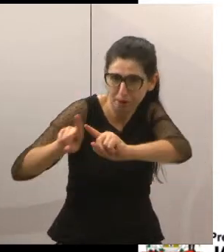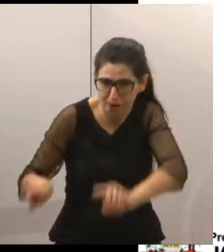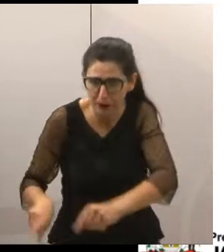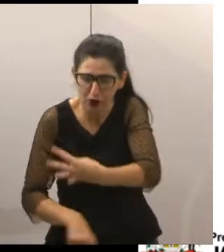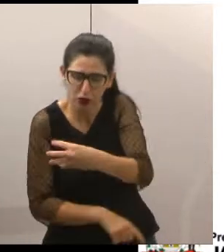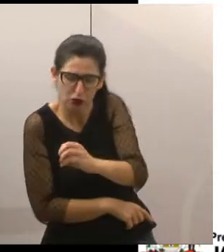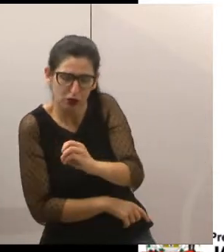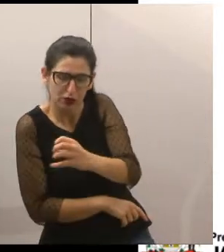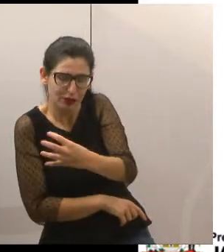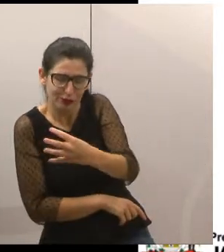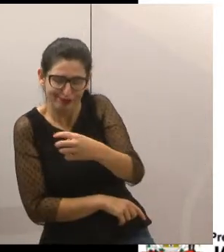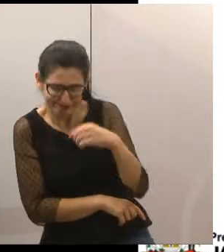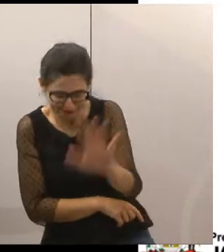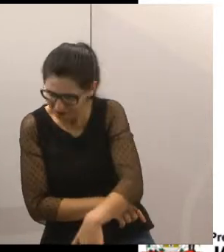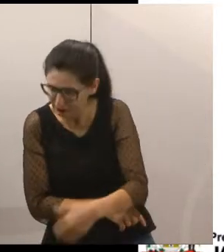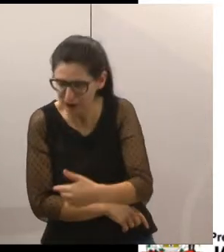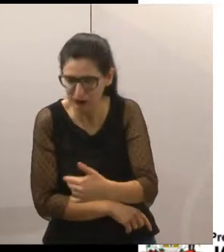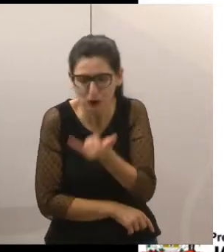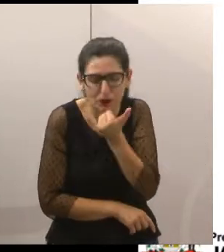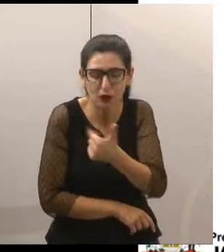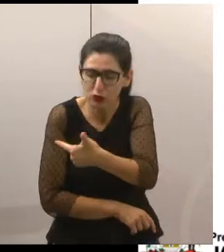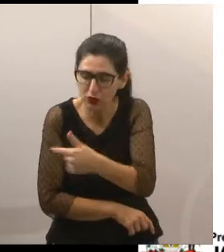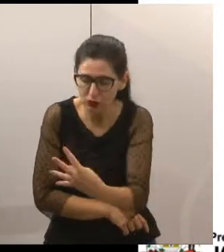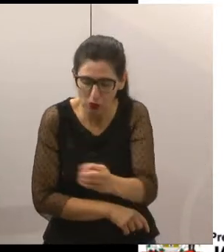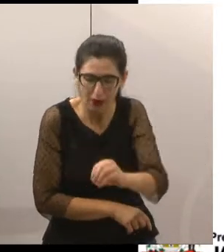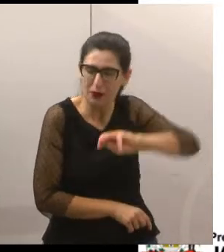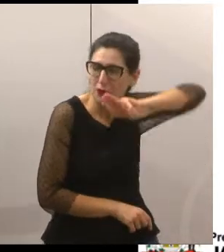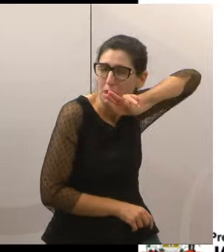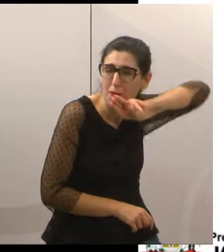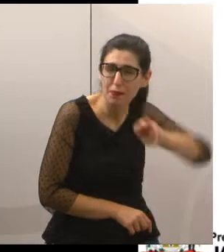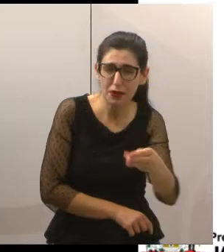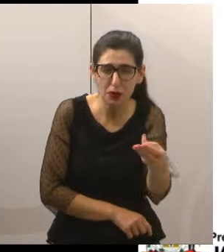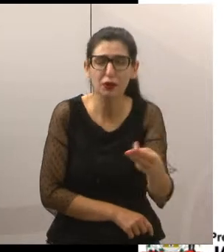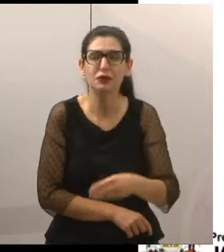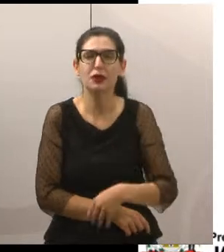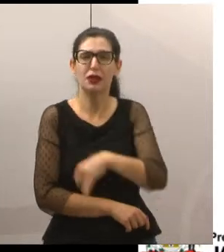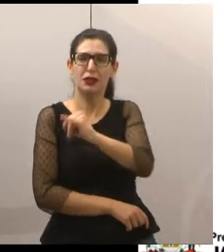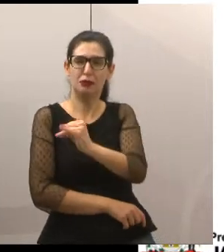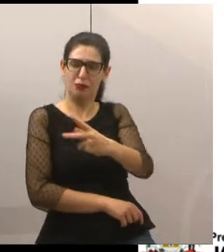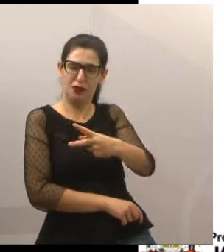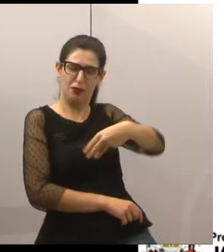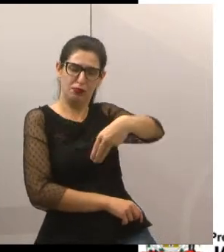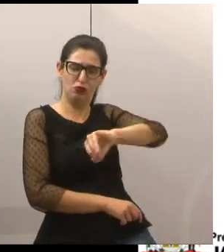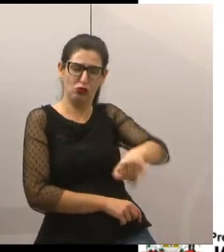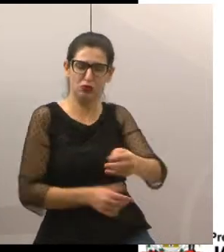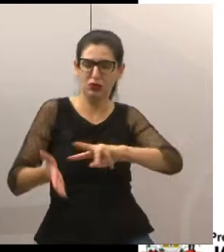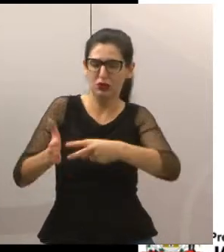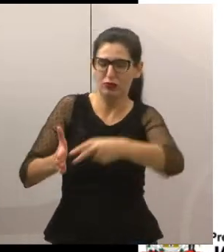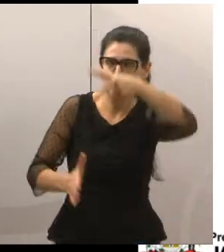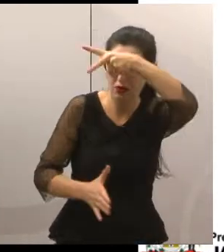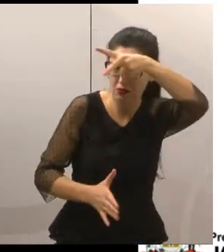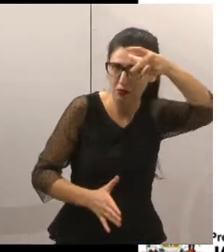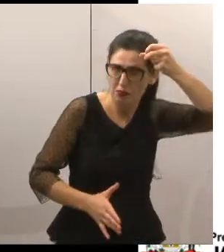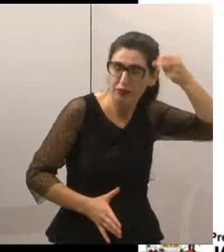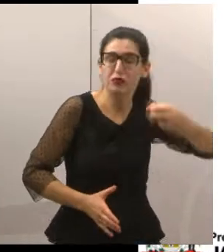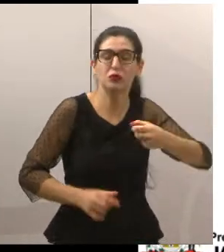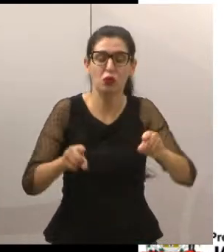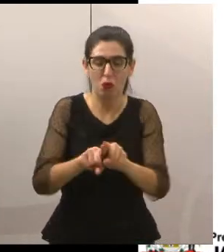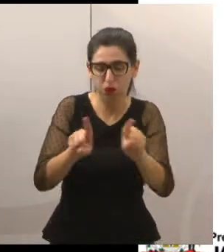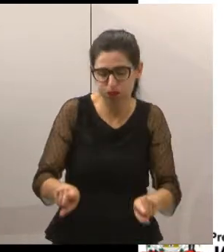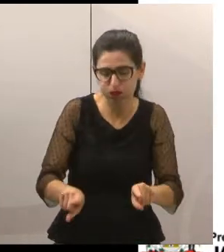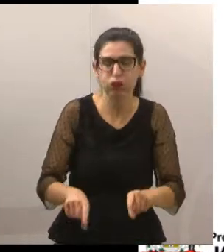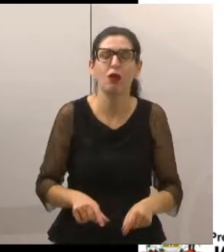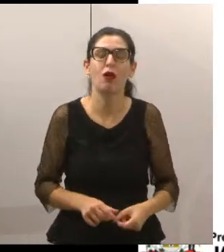240 milhões, isso daqui é basicamente SAI, né? SAI e PMJ, que é administração indireta, então, que tem sua arrecadação